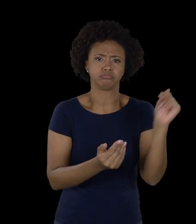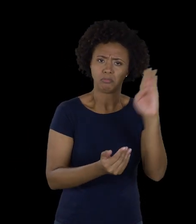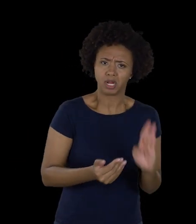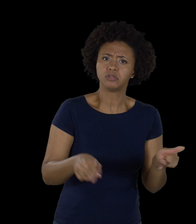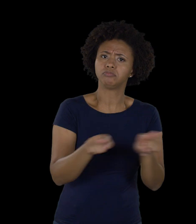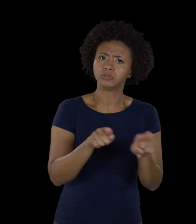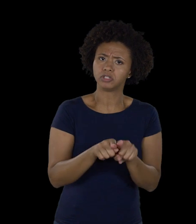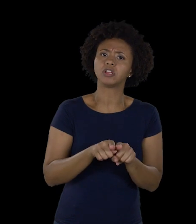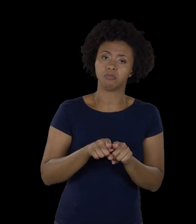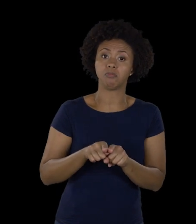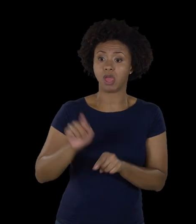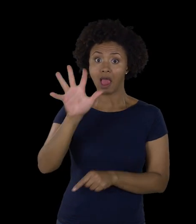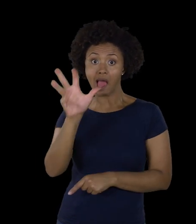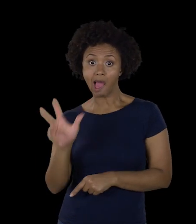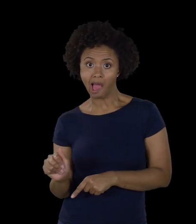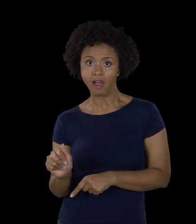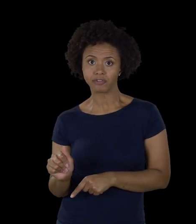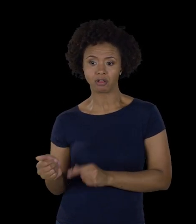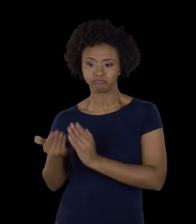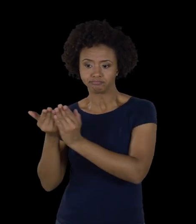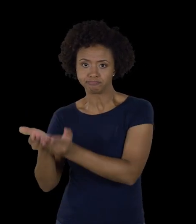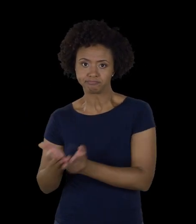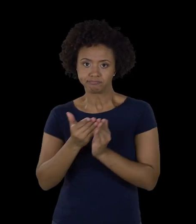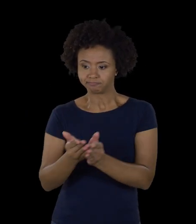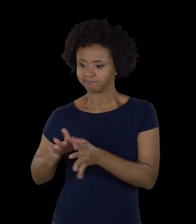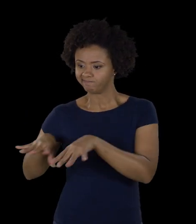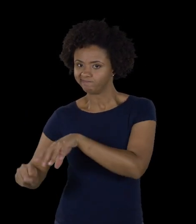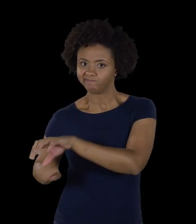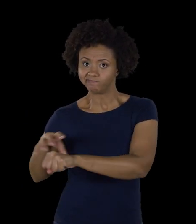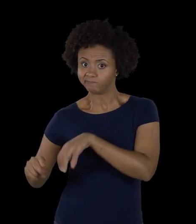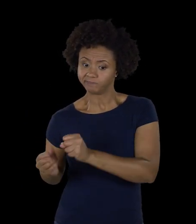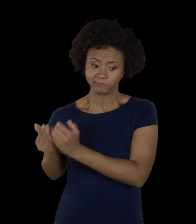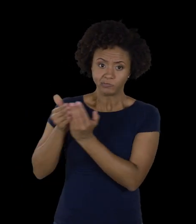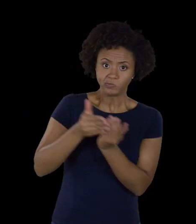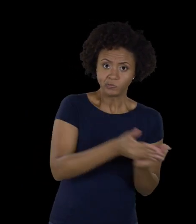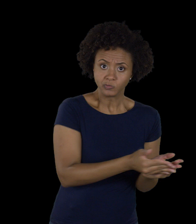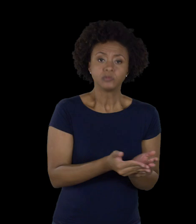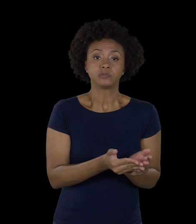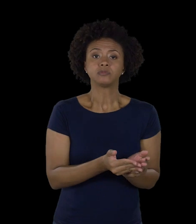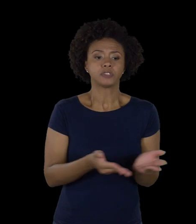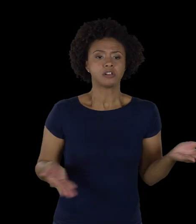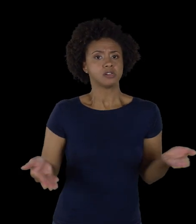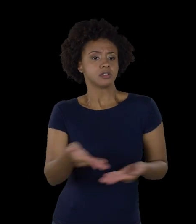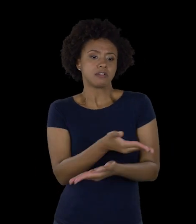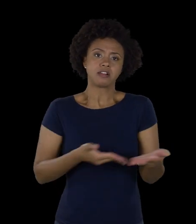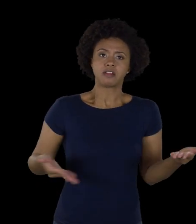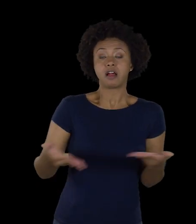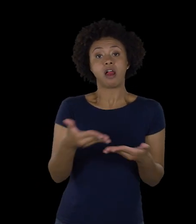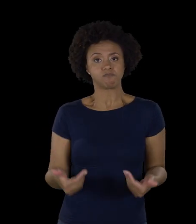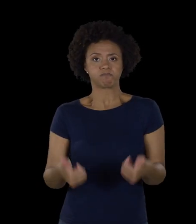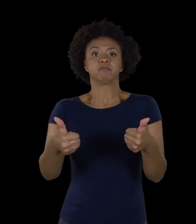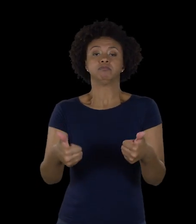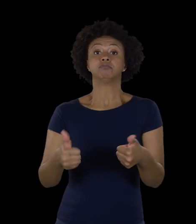do Brasil como na costa africana, onde os escravos eram embarcados. No início do século XVIII,